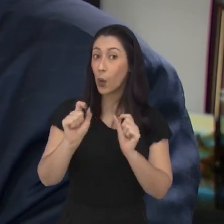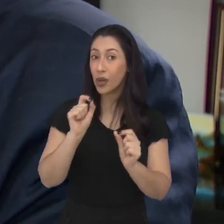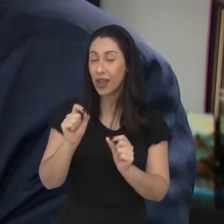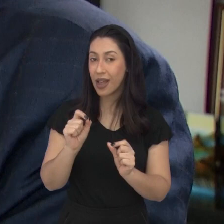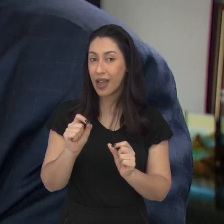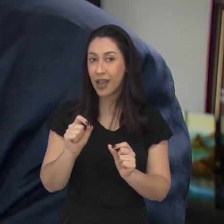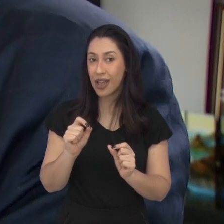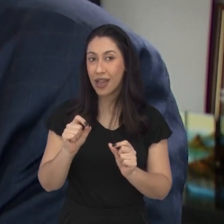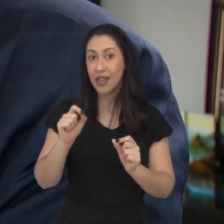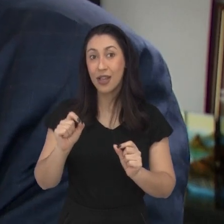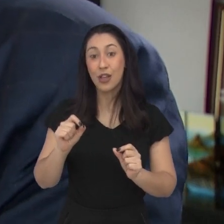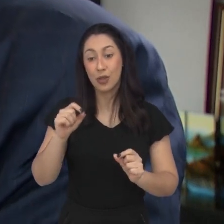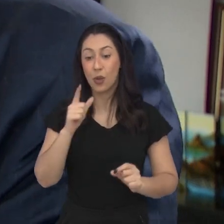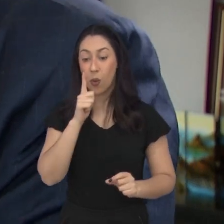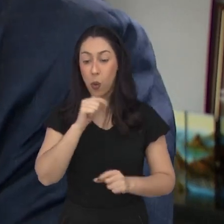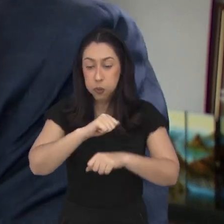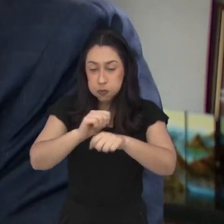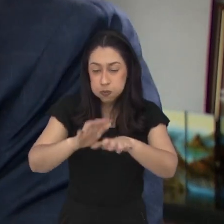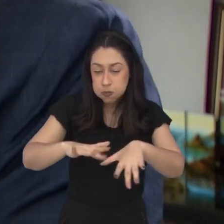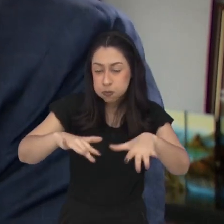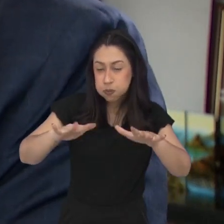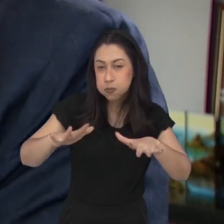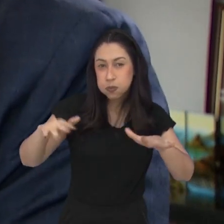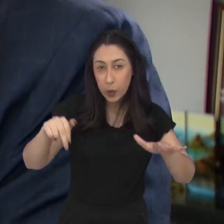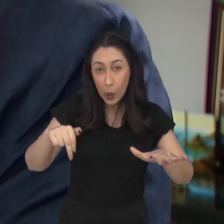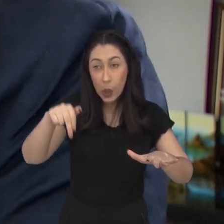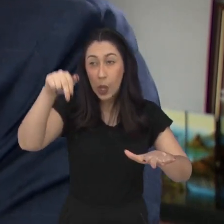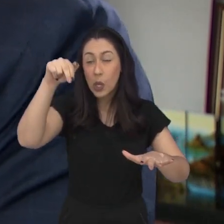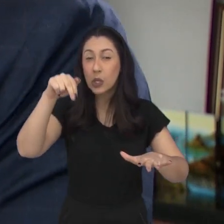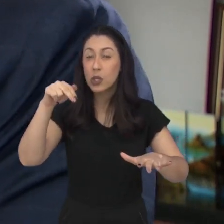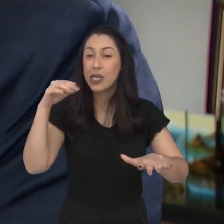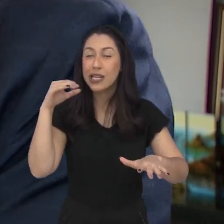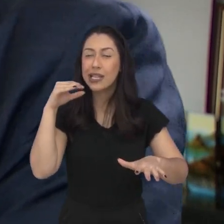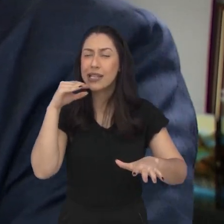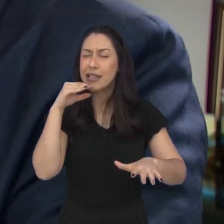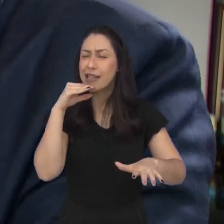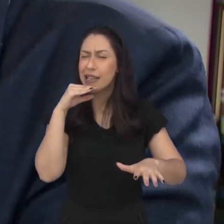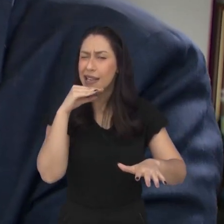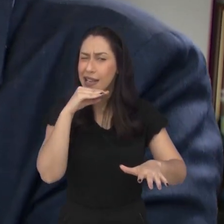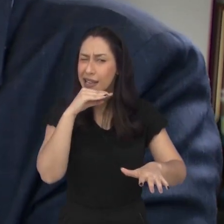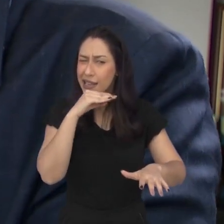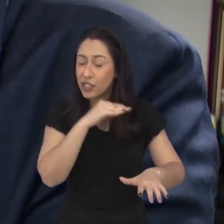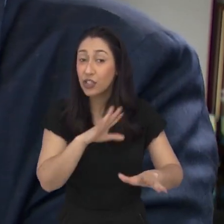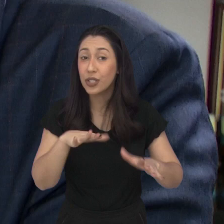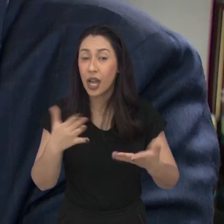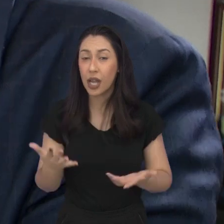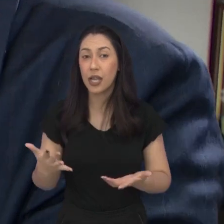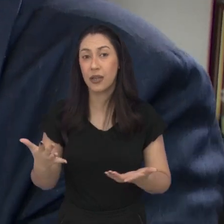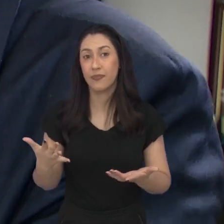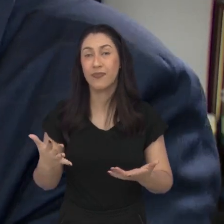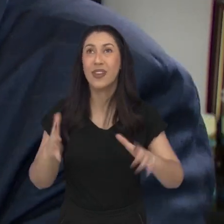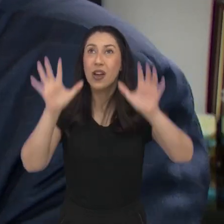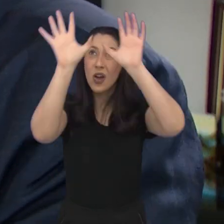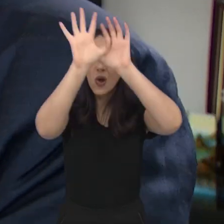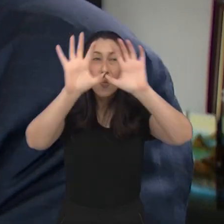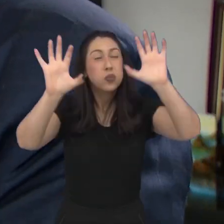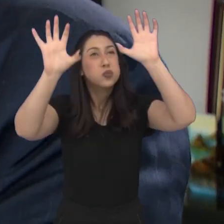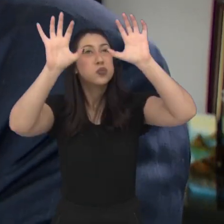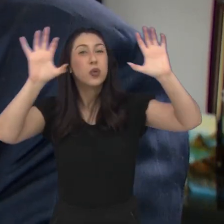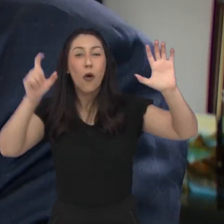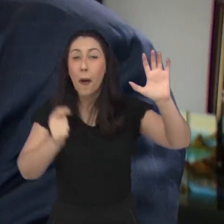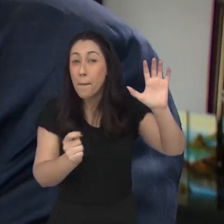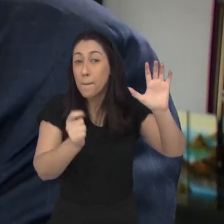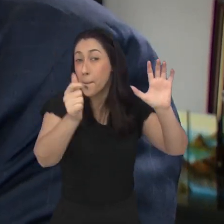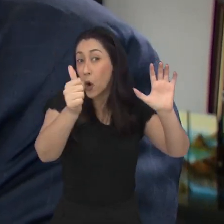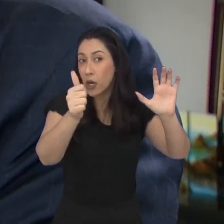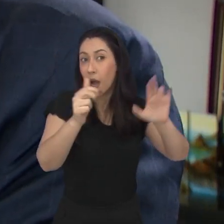são águas muito quentes no Atlântico Norte, que levantam correntes e impedem o crescimento